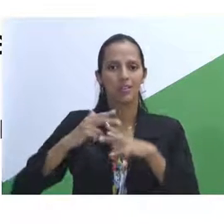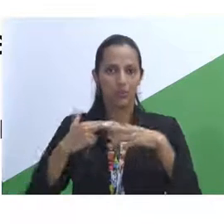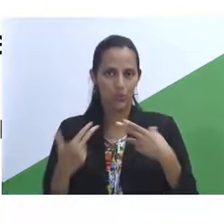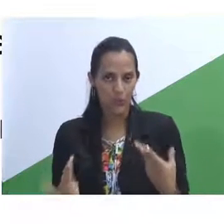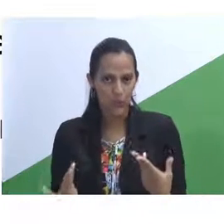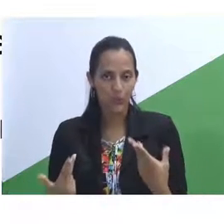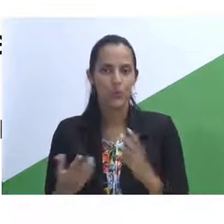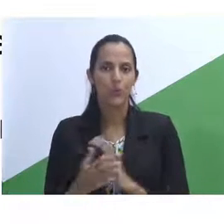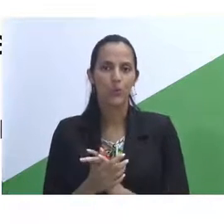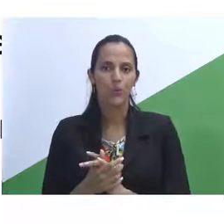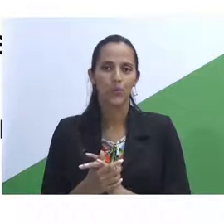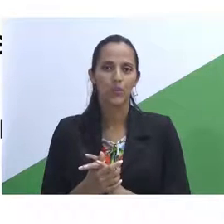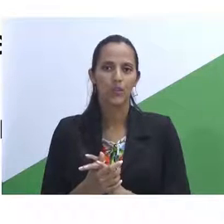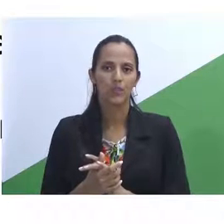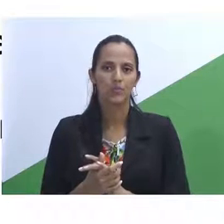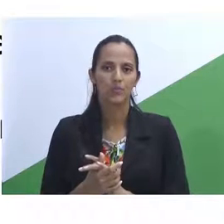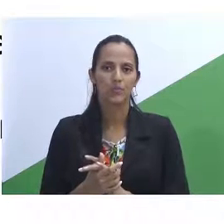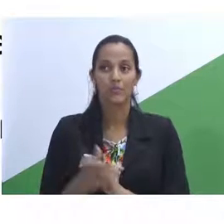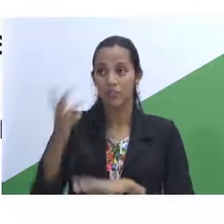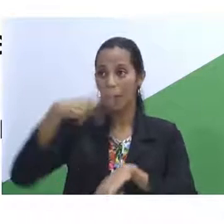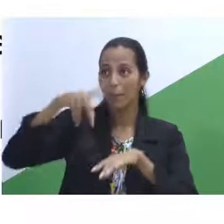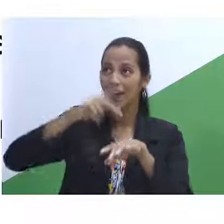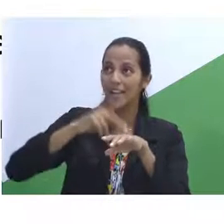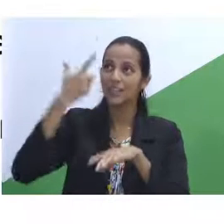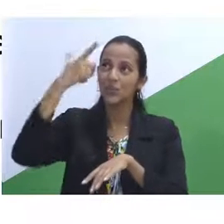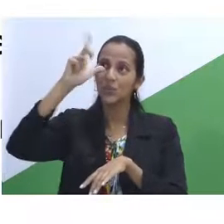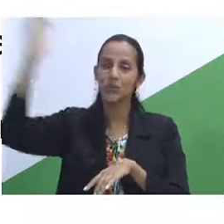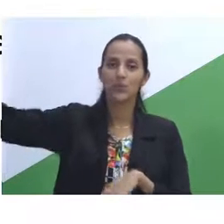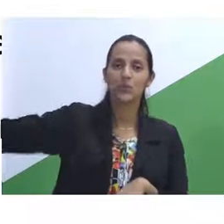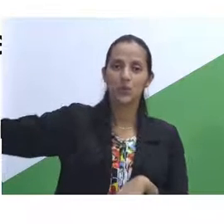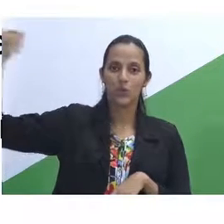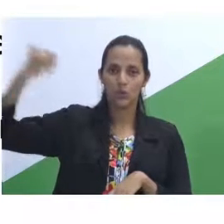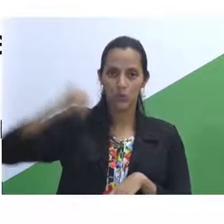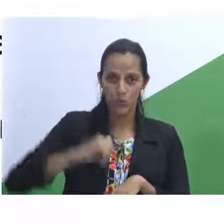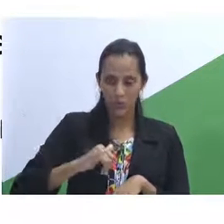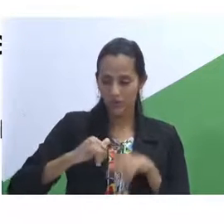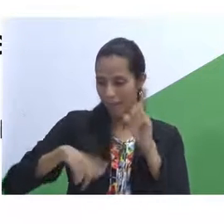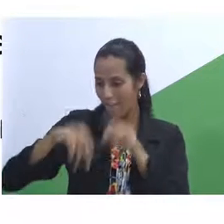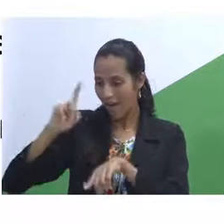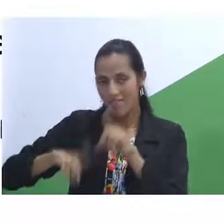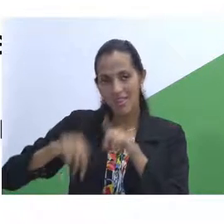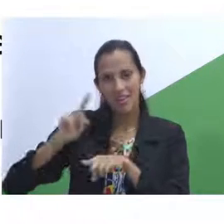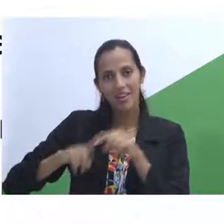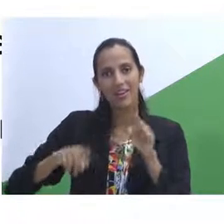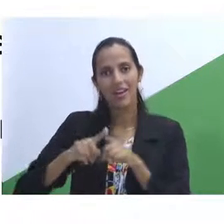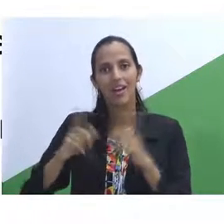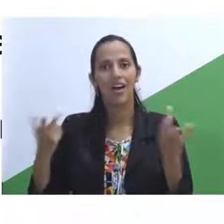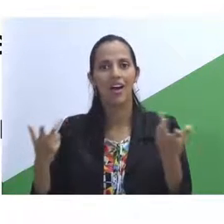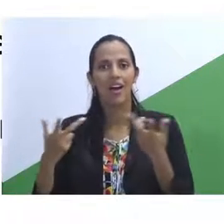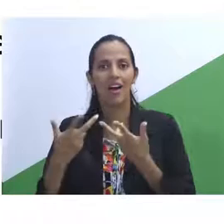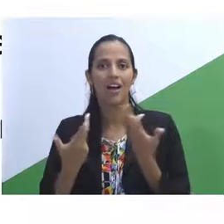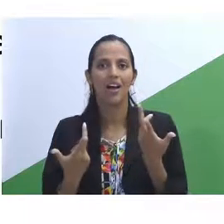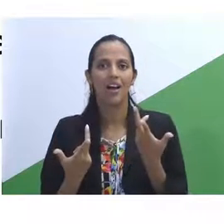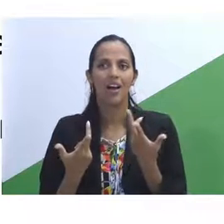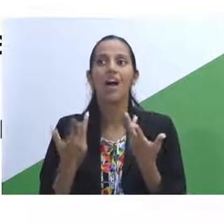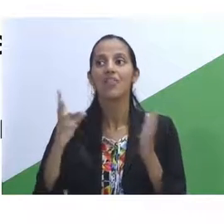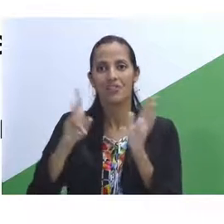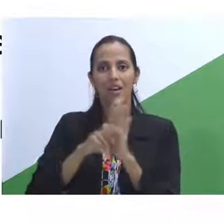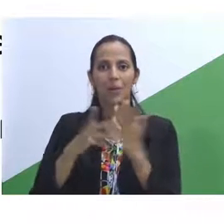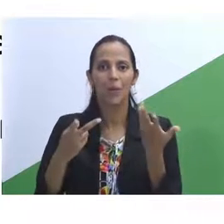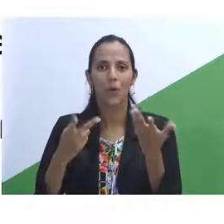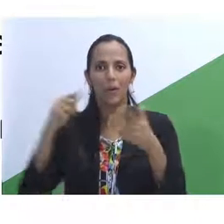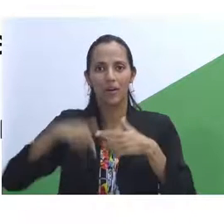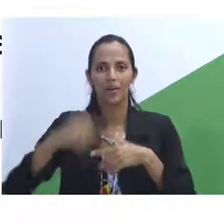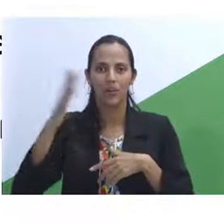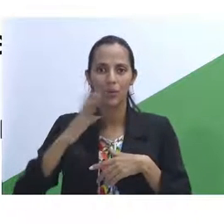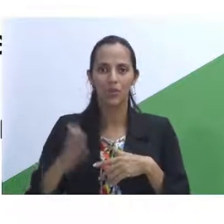levados de um canto para o outro do nosso país e a gente sobe, então, né? Esses produtos, a elevação dos impostos sobre os produtos estrangeiros, a gente